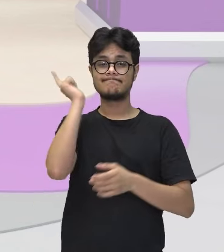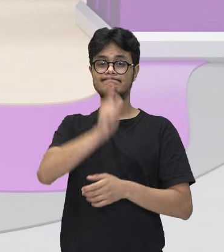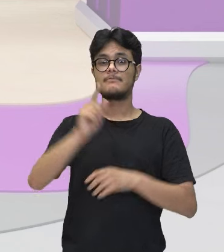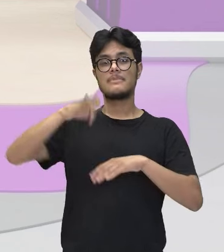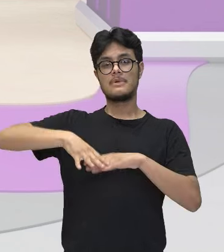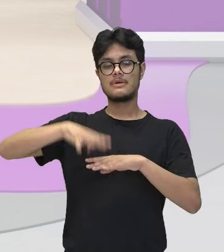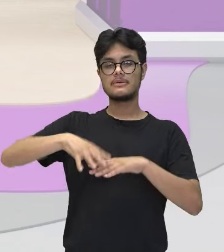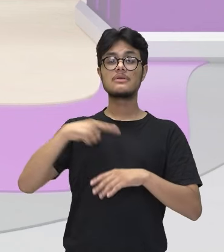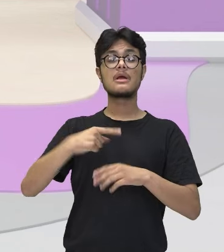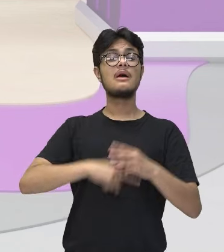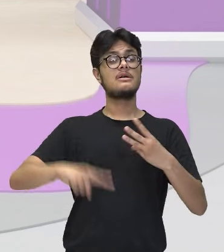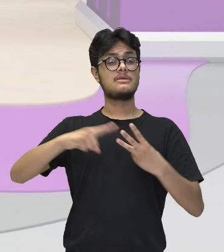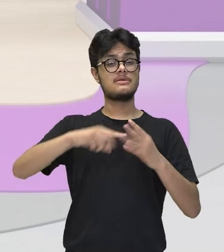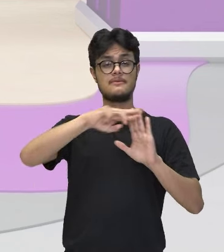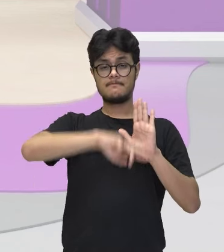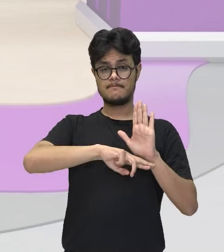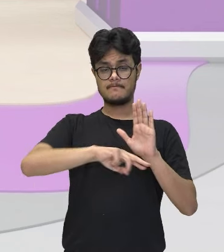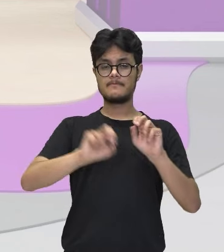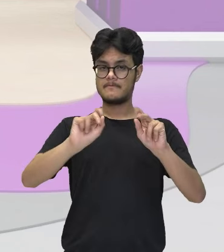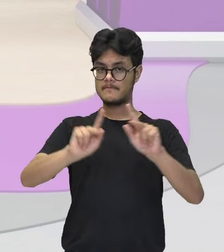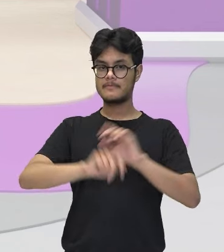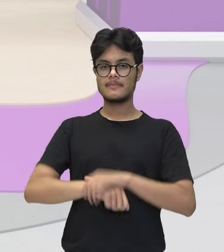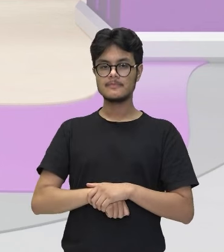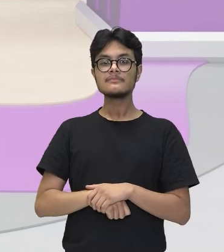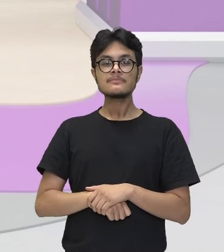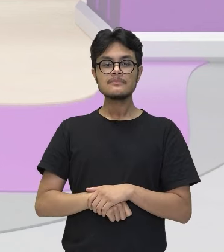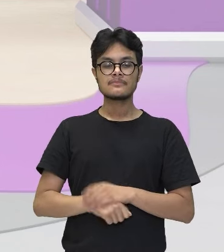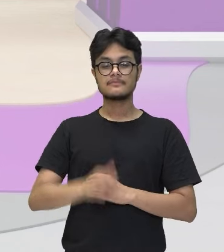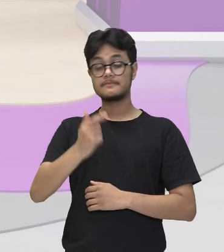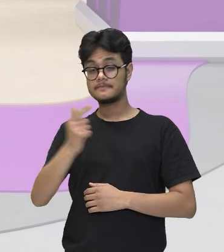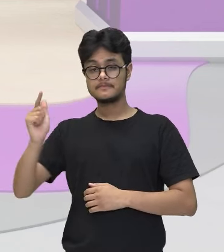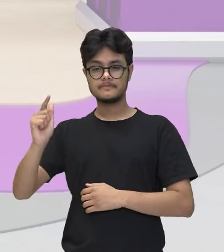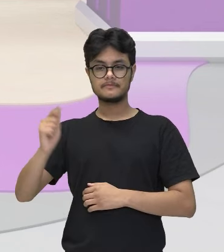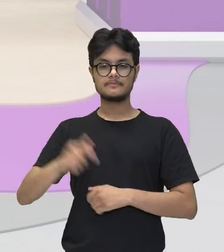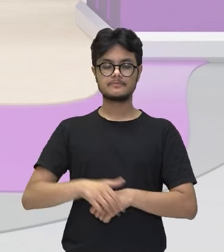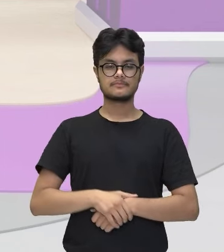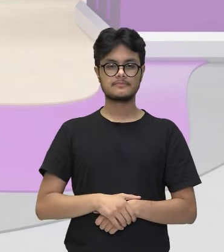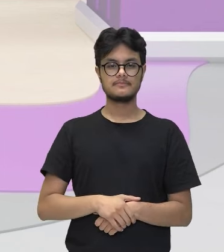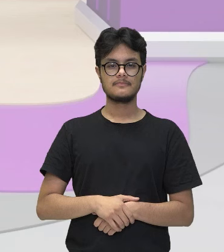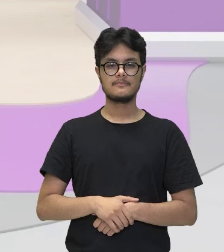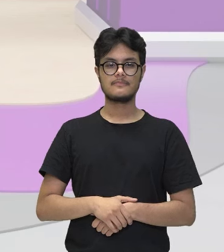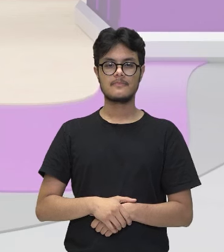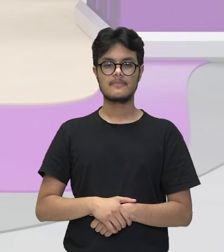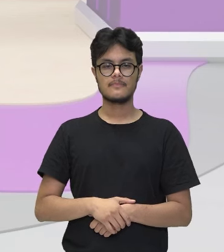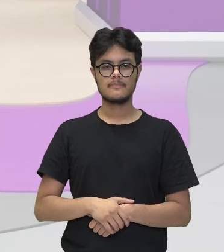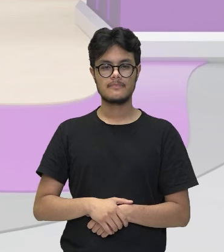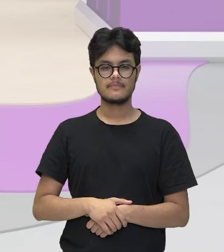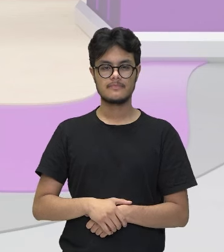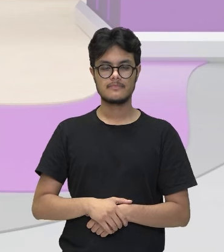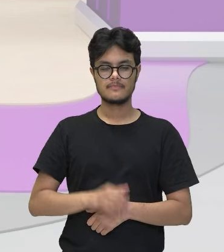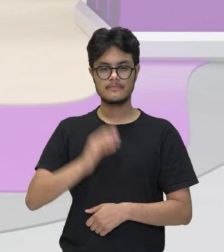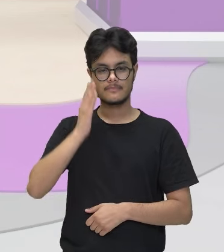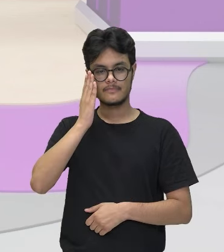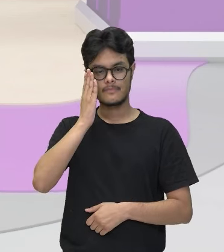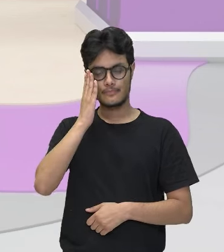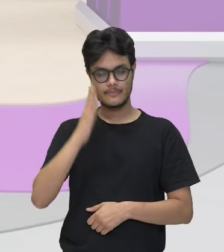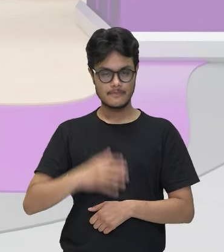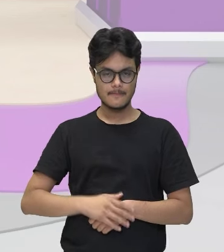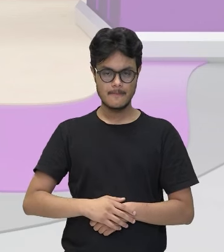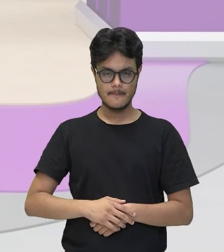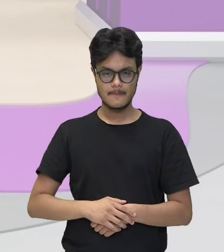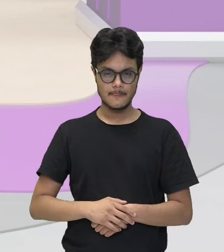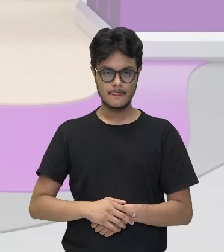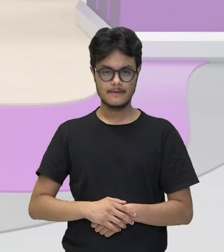gente está vendo agora, tá bom? Continuando, a gente vai ver mais uma relação dentro do triângulo retângulo. Olha